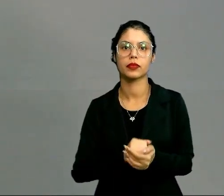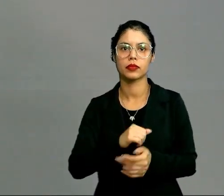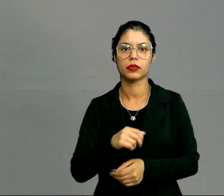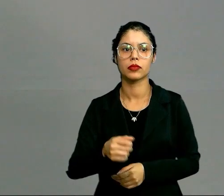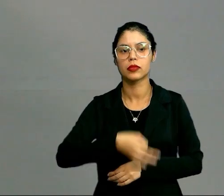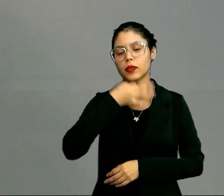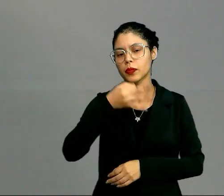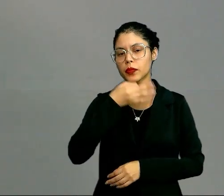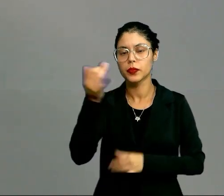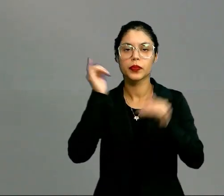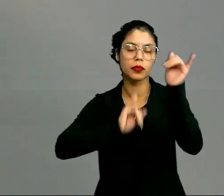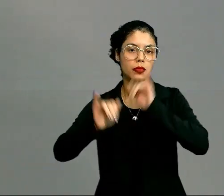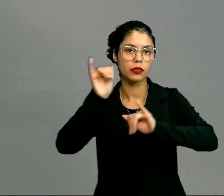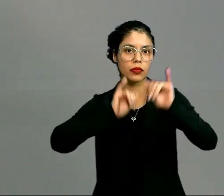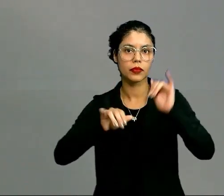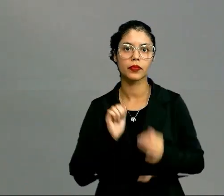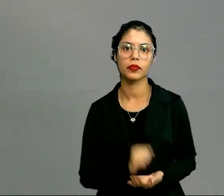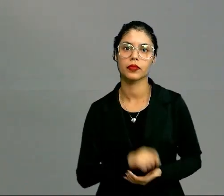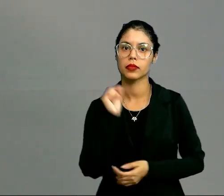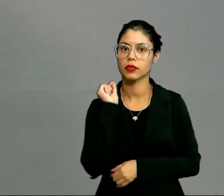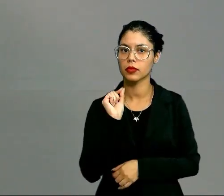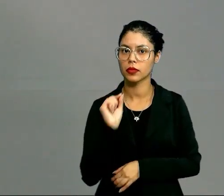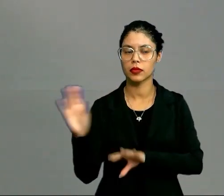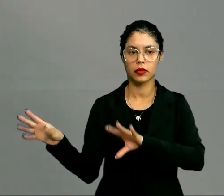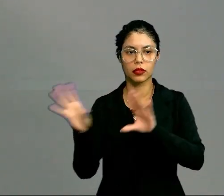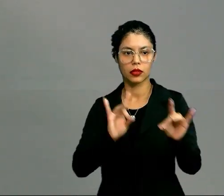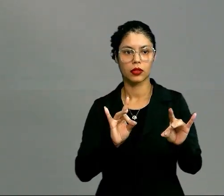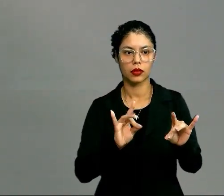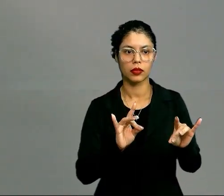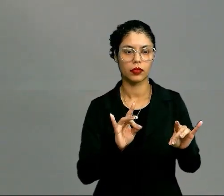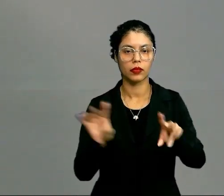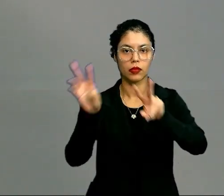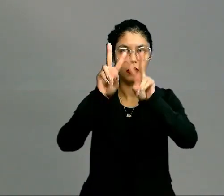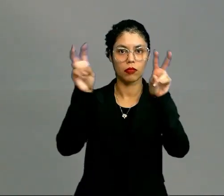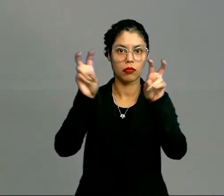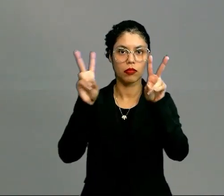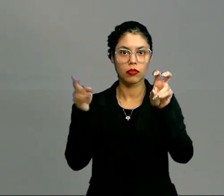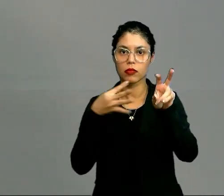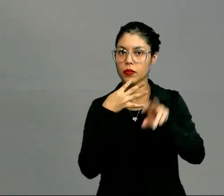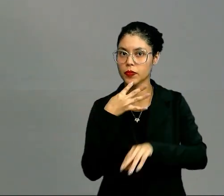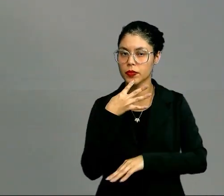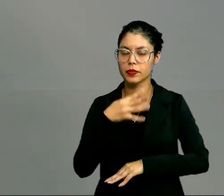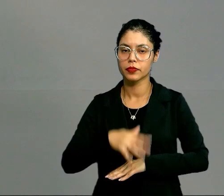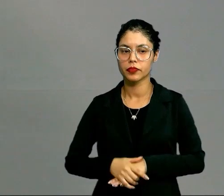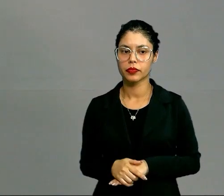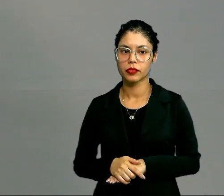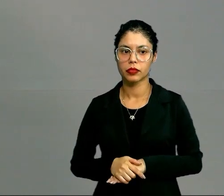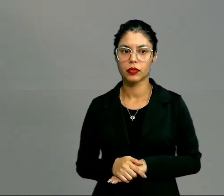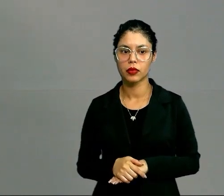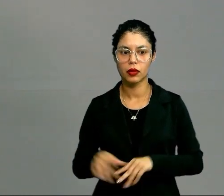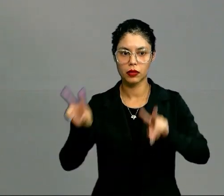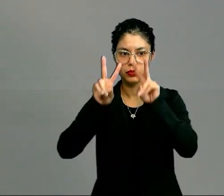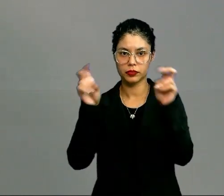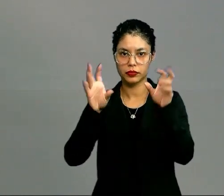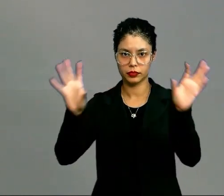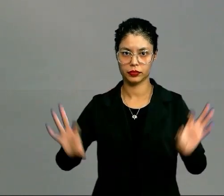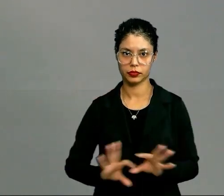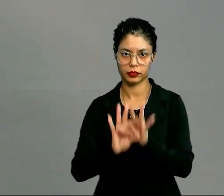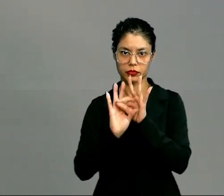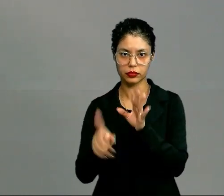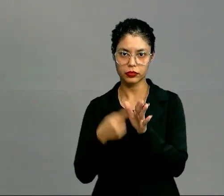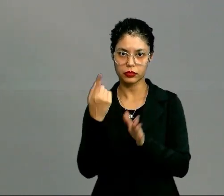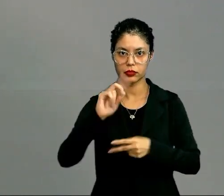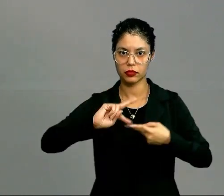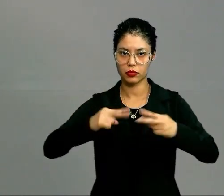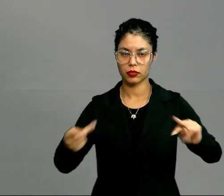está informando, e aí ele traz como pano de fundo uma temática que é muito interessante, que é uma temática relacionada ao